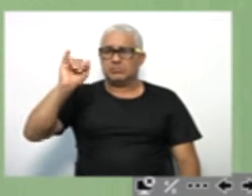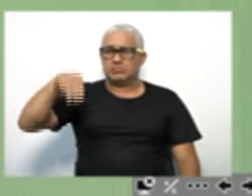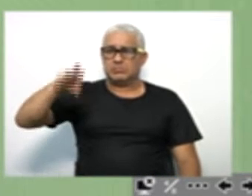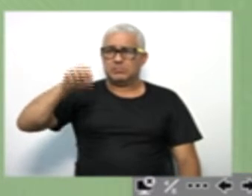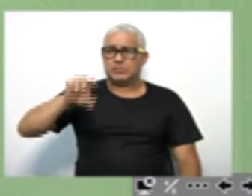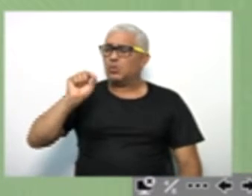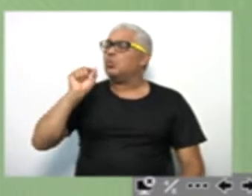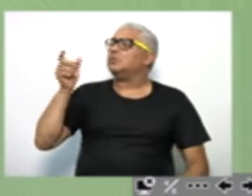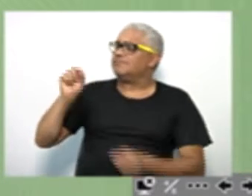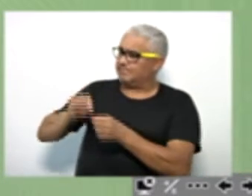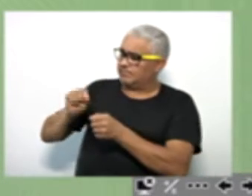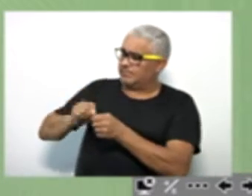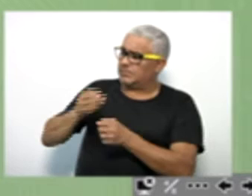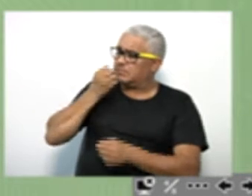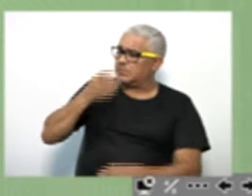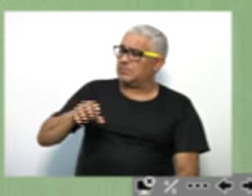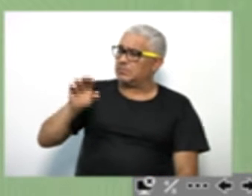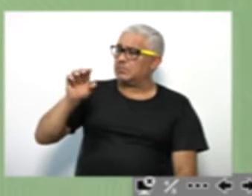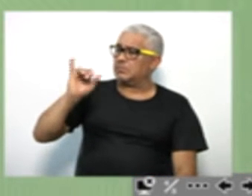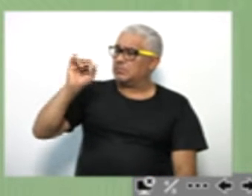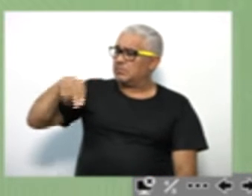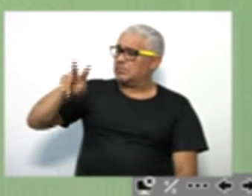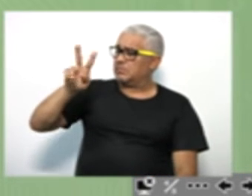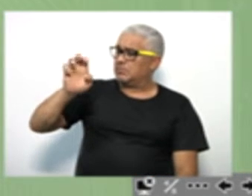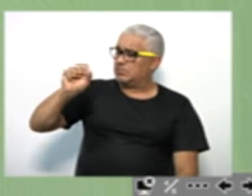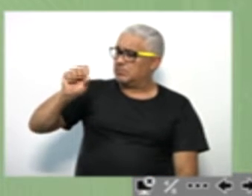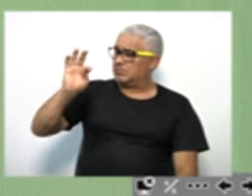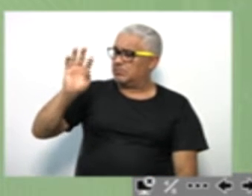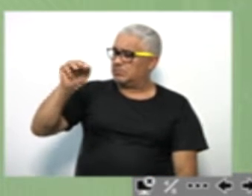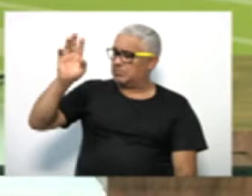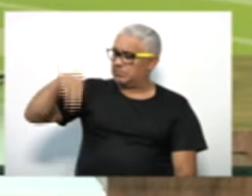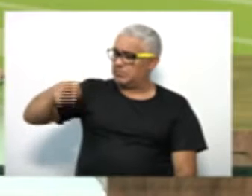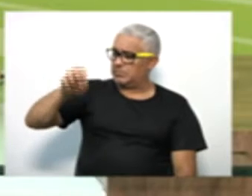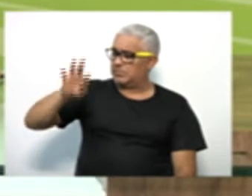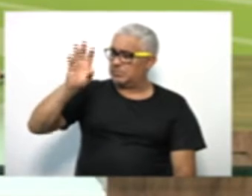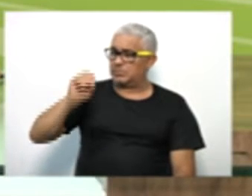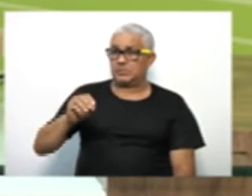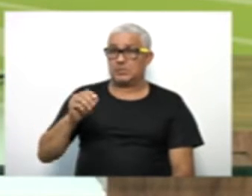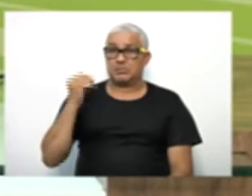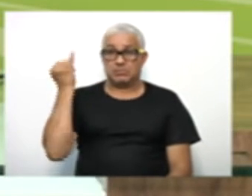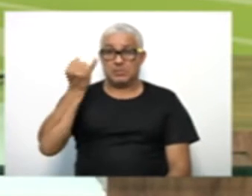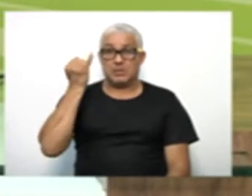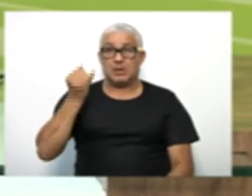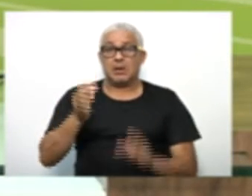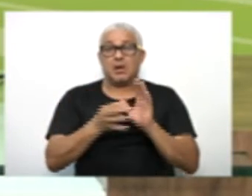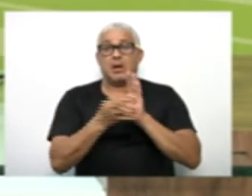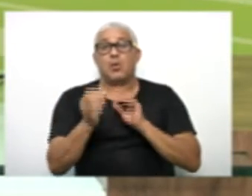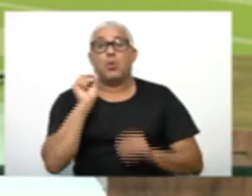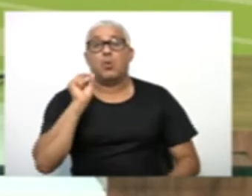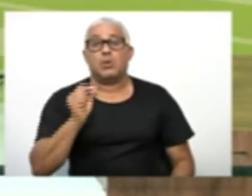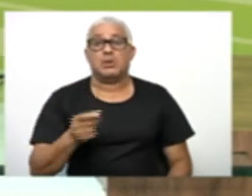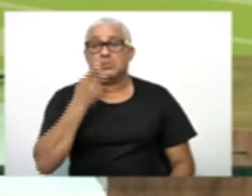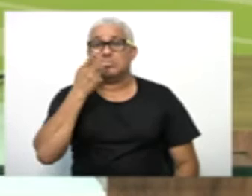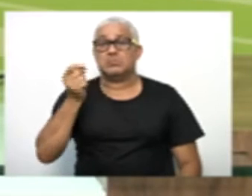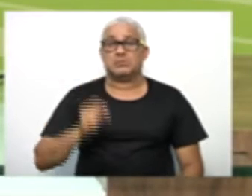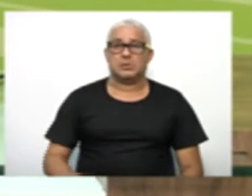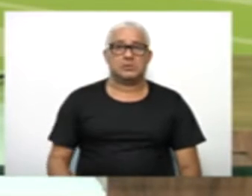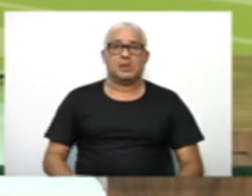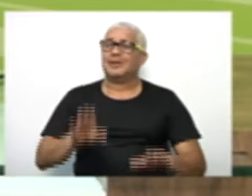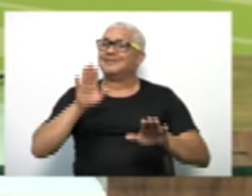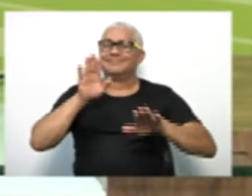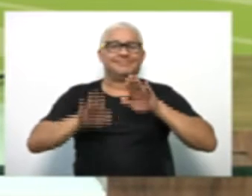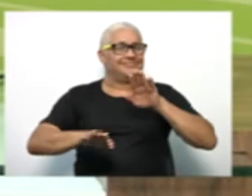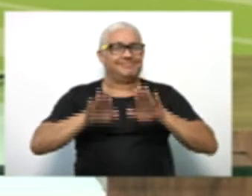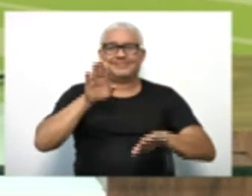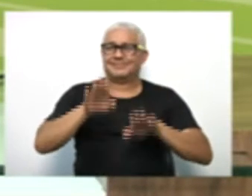para ter um bom investimento? Bom, com relação a investimento, gente, é importante salientar o seguinte: tudo vai depender,